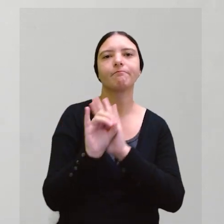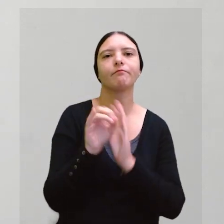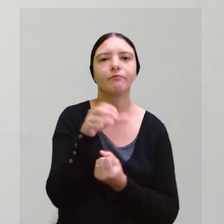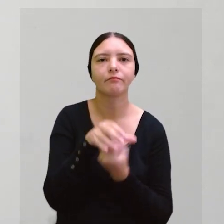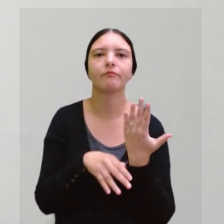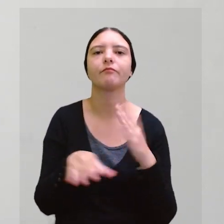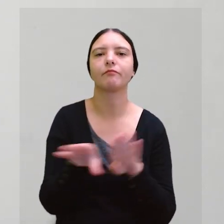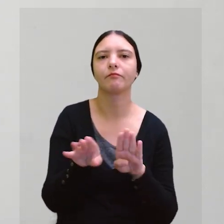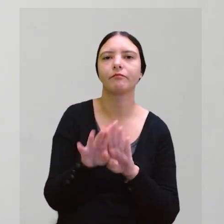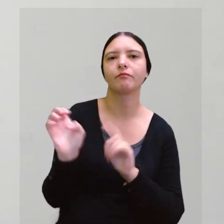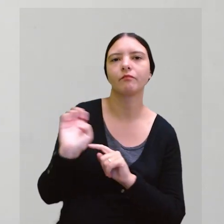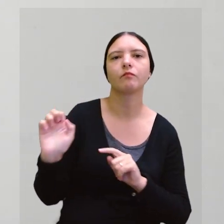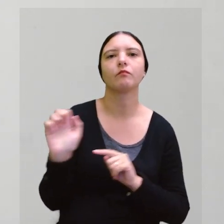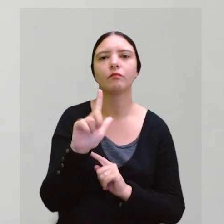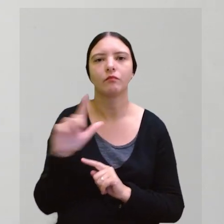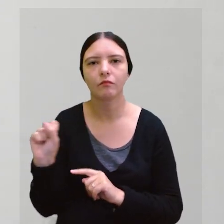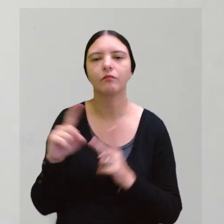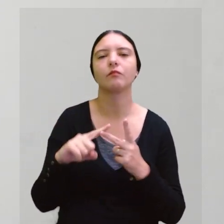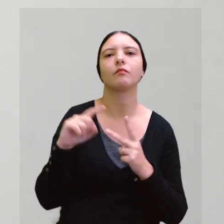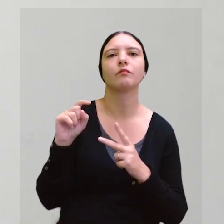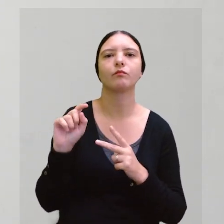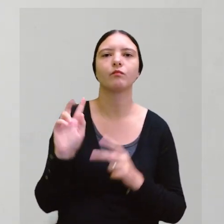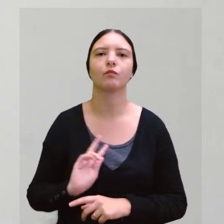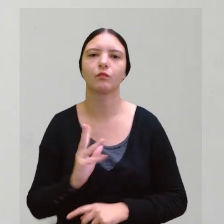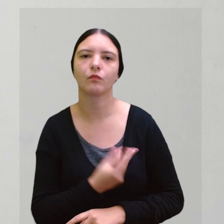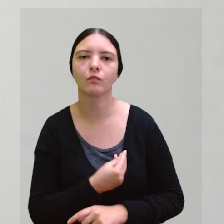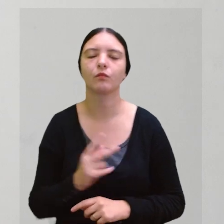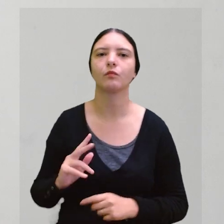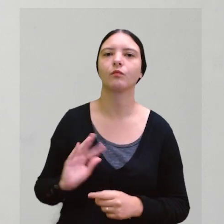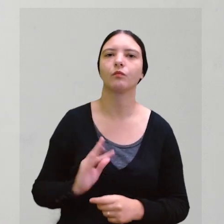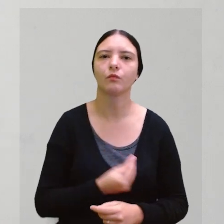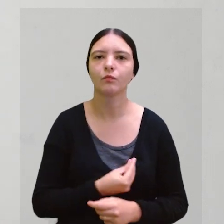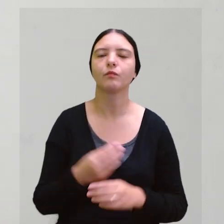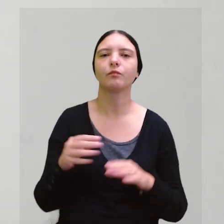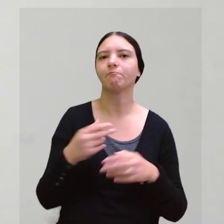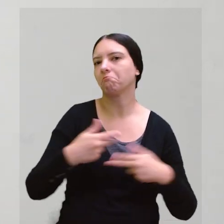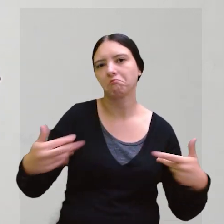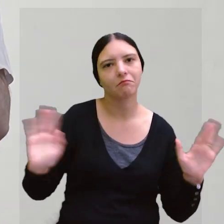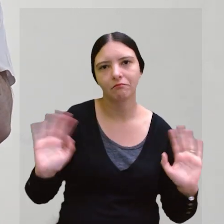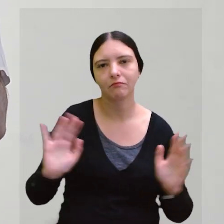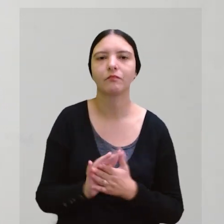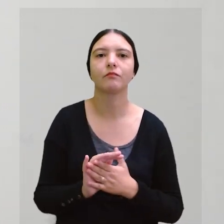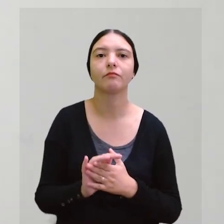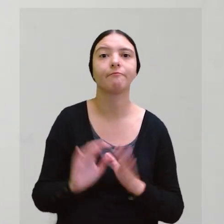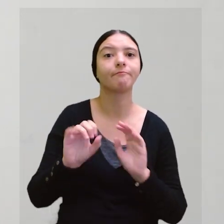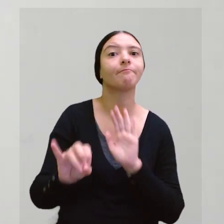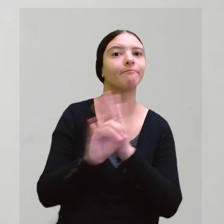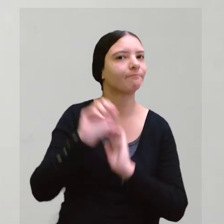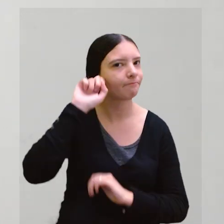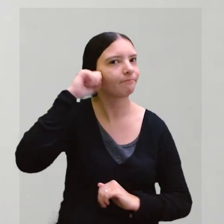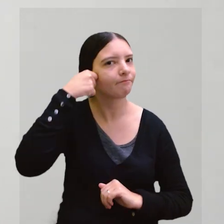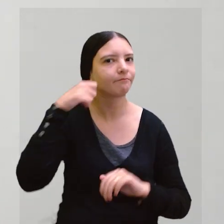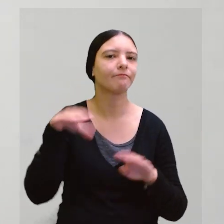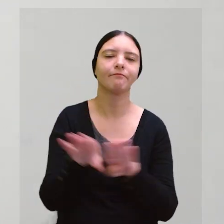identidades gays, lésbicas, bissexuais, transexuais e tudo mais. A identidade negra também passa